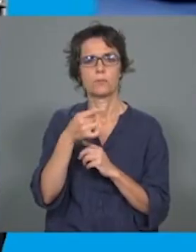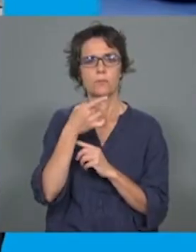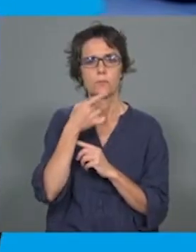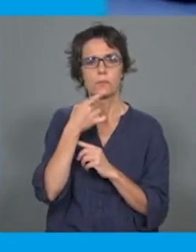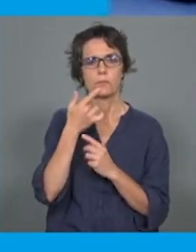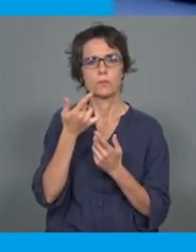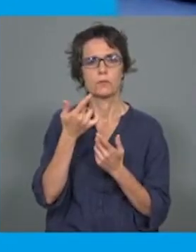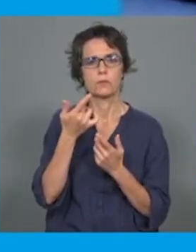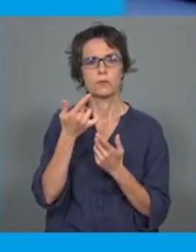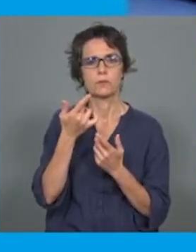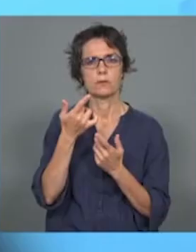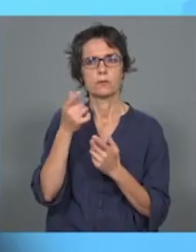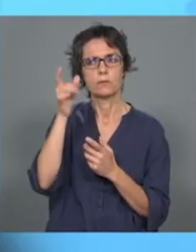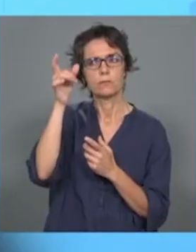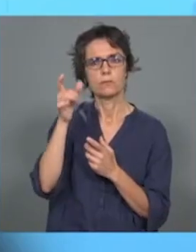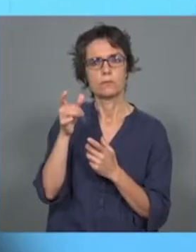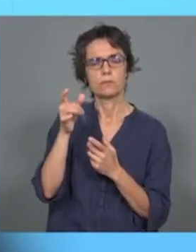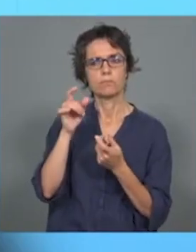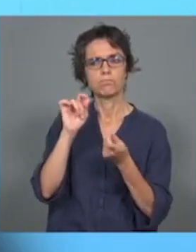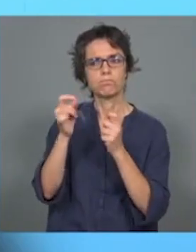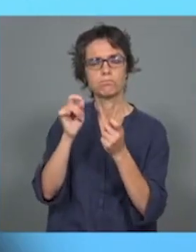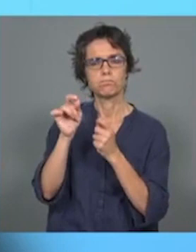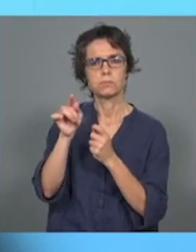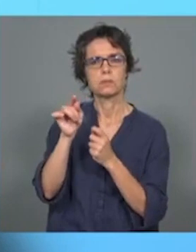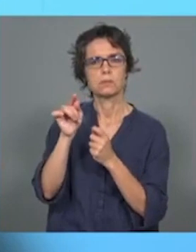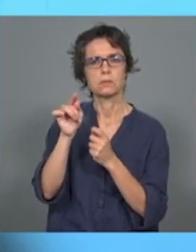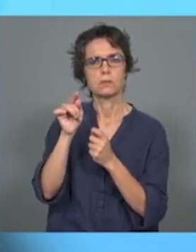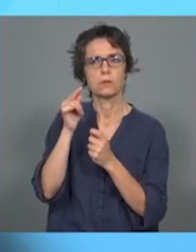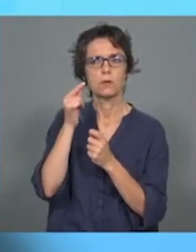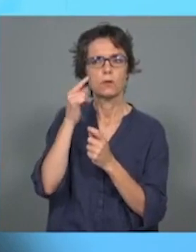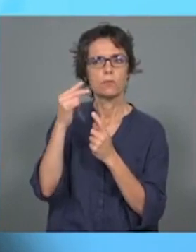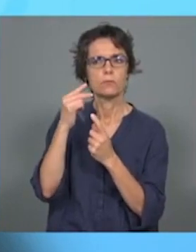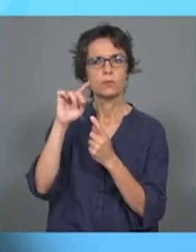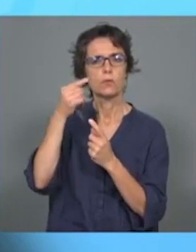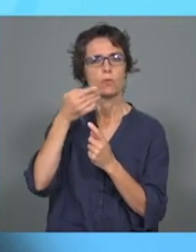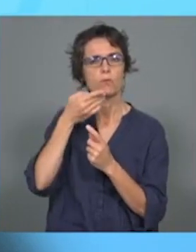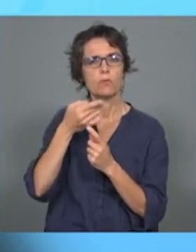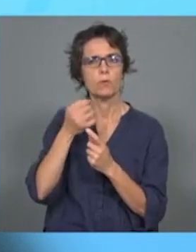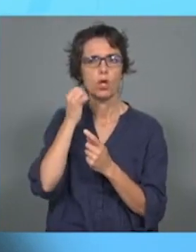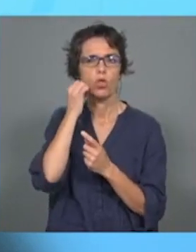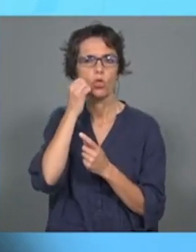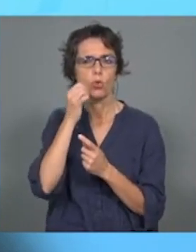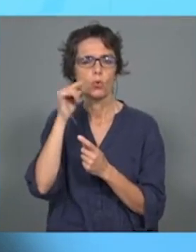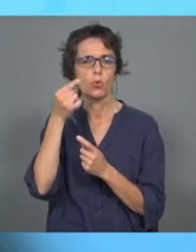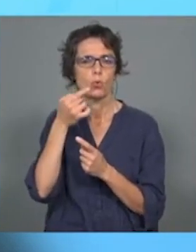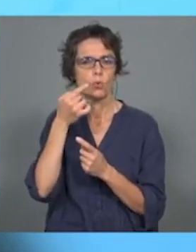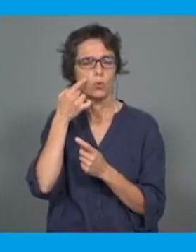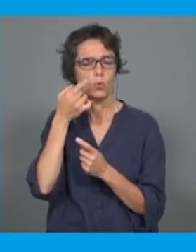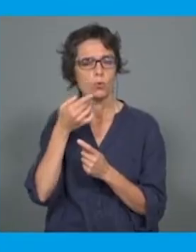saber. Está aqui o segredo para que, de facto, a dor tenha aqui... Enfim, não tenha tanta